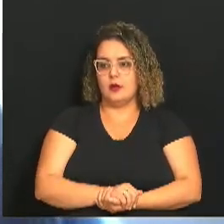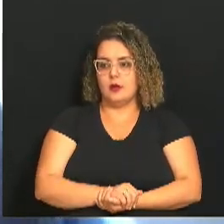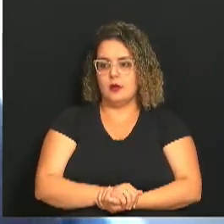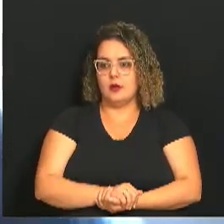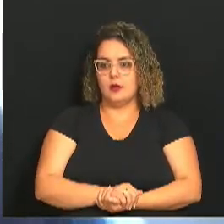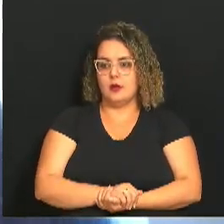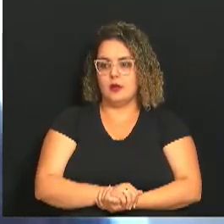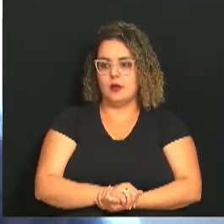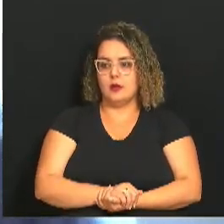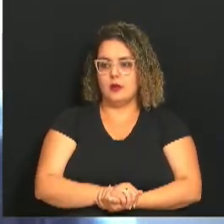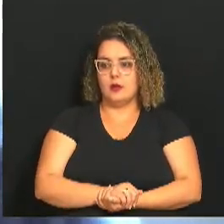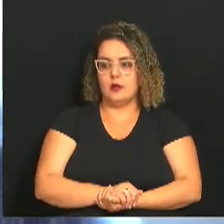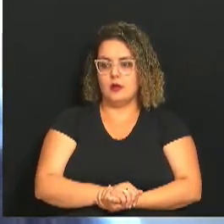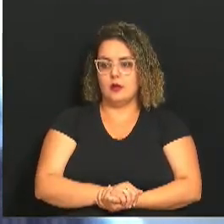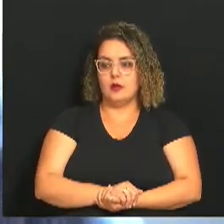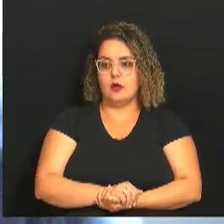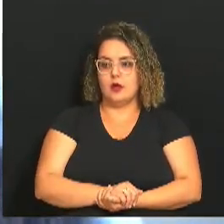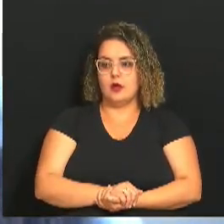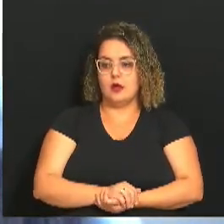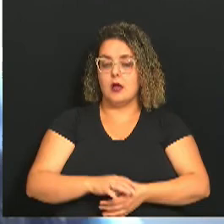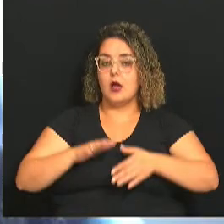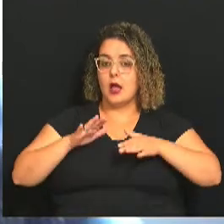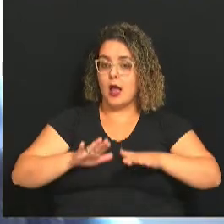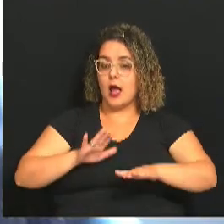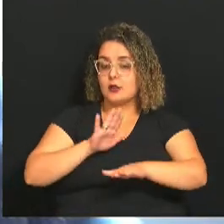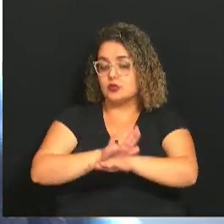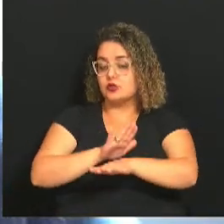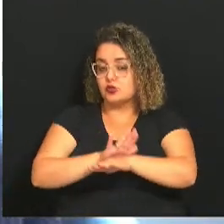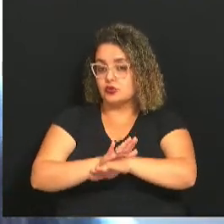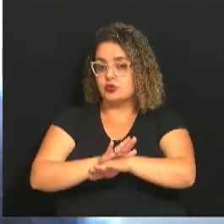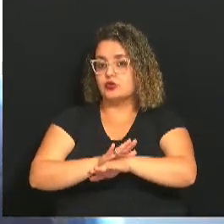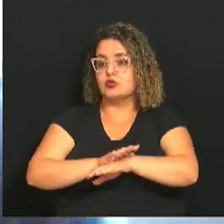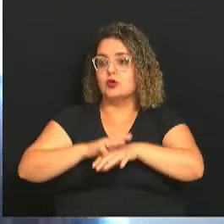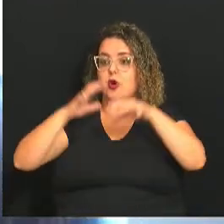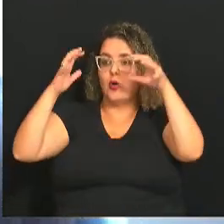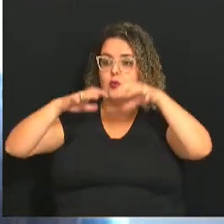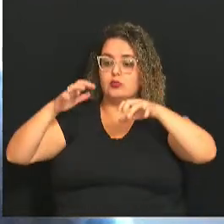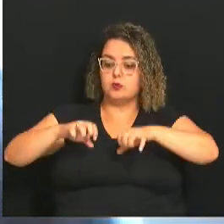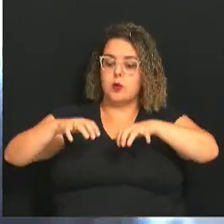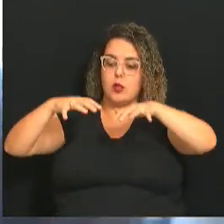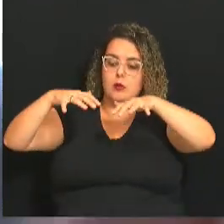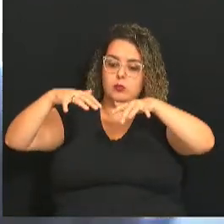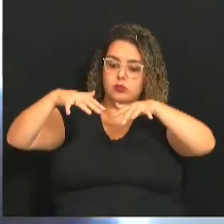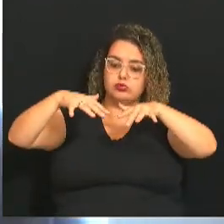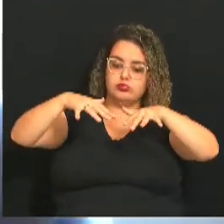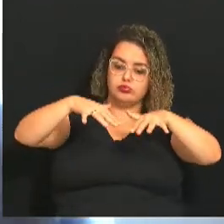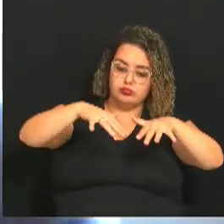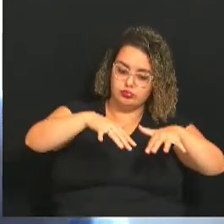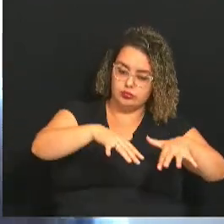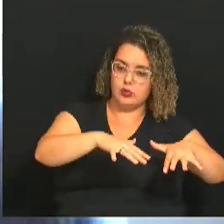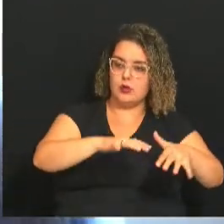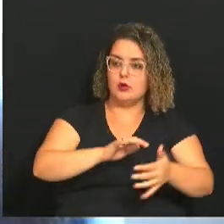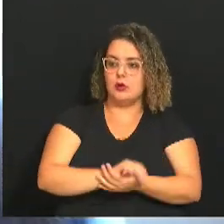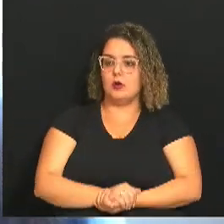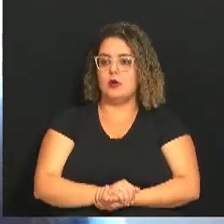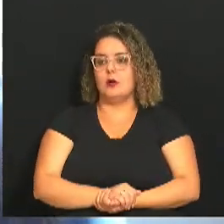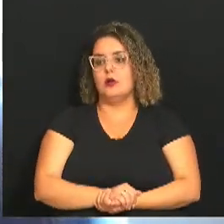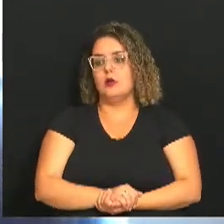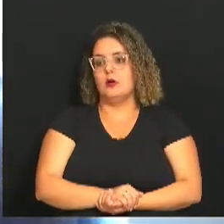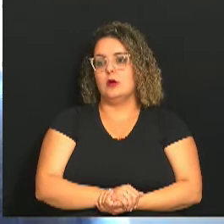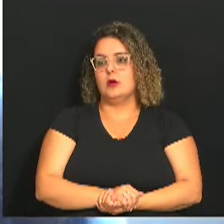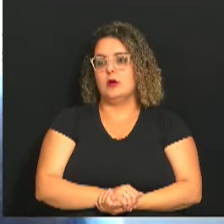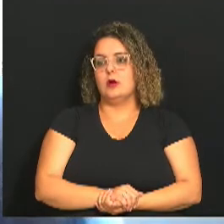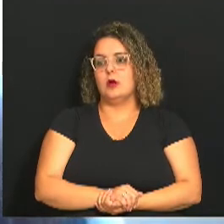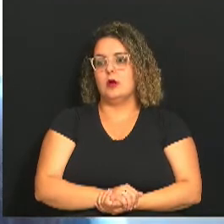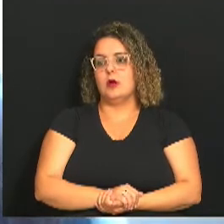refreie, né, os processos de alagamento e inundação, né? Então, áreas permeáveis, áreas mais baixas, talvez, né,